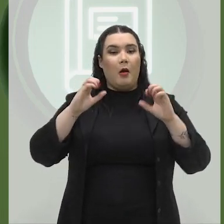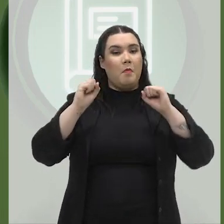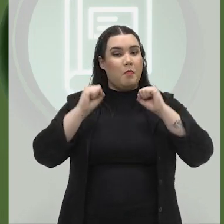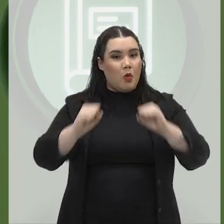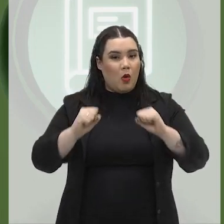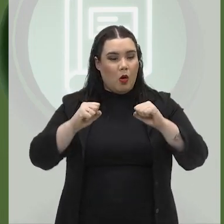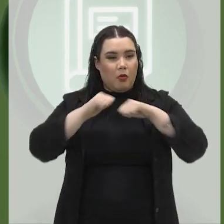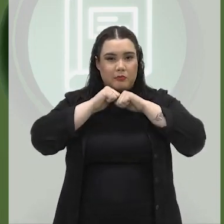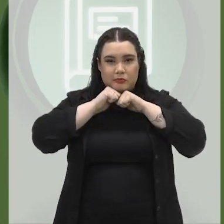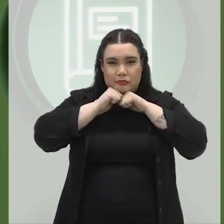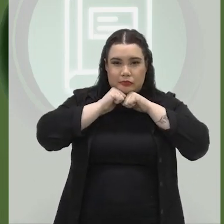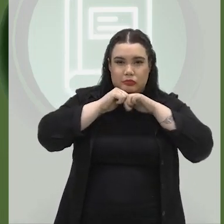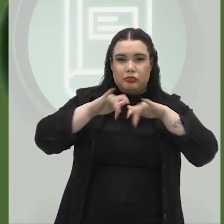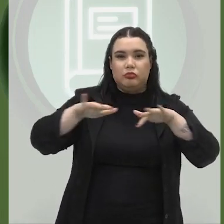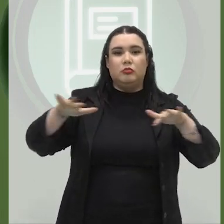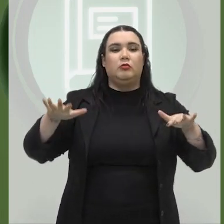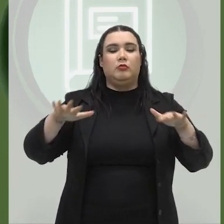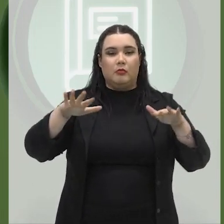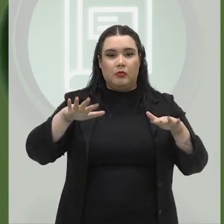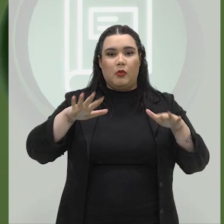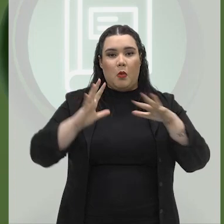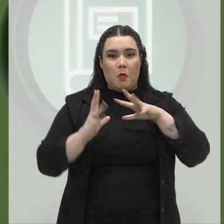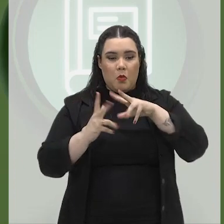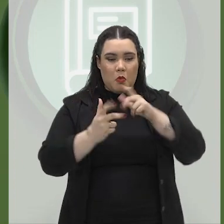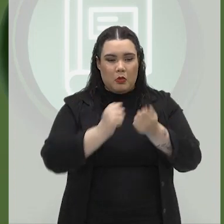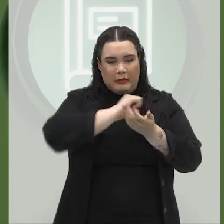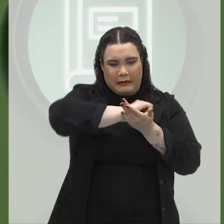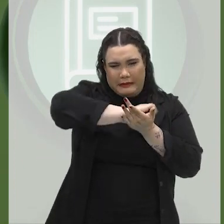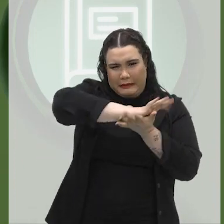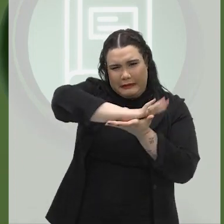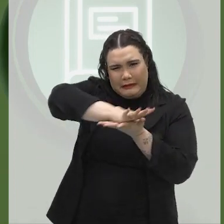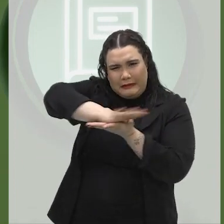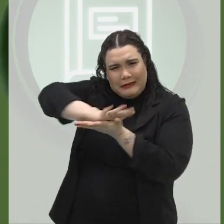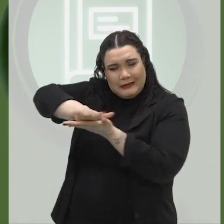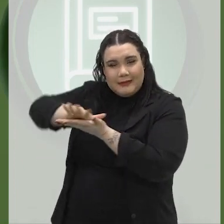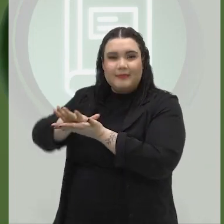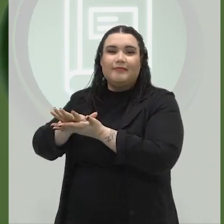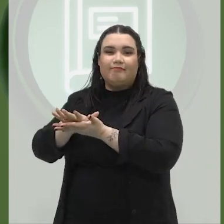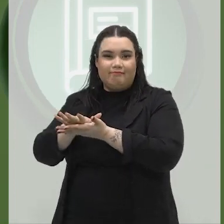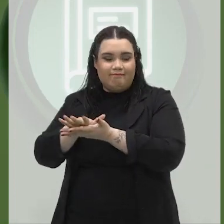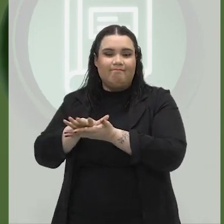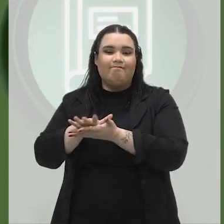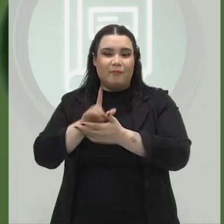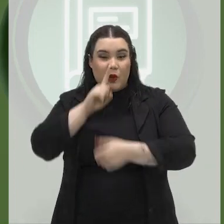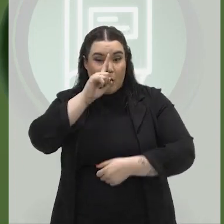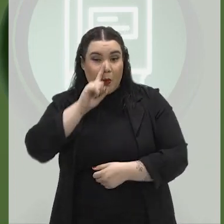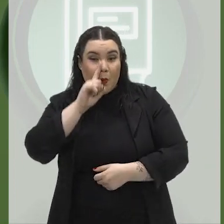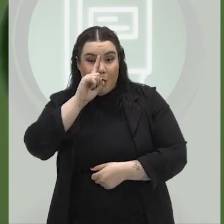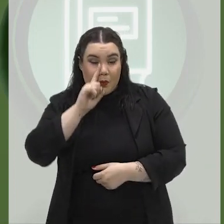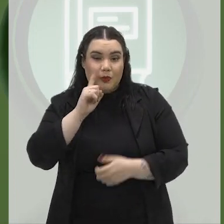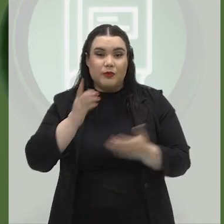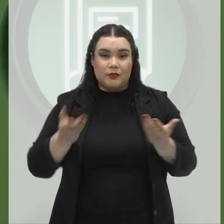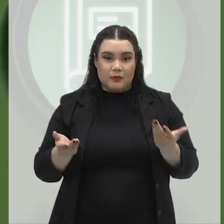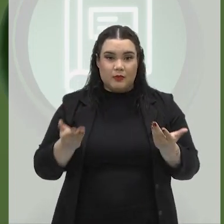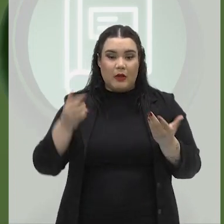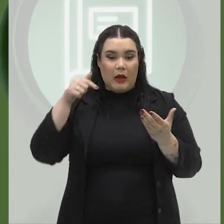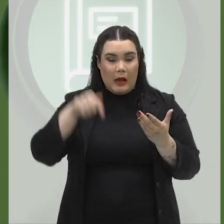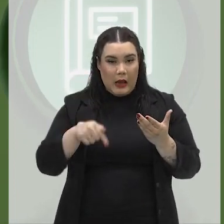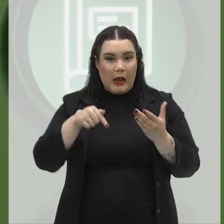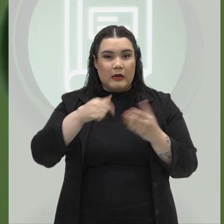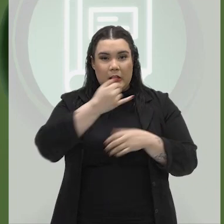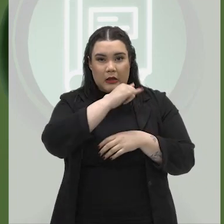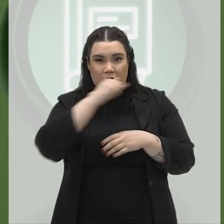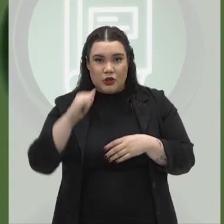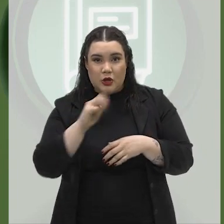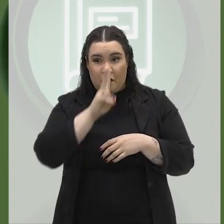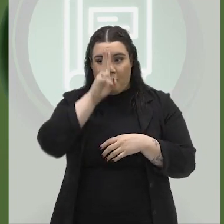poderia fazer com que toda a humanidade fosse dizimada, tá, pessoal? A explosão nuclear, ela é extremamente